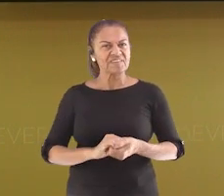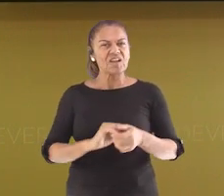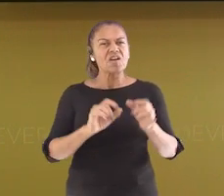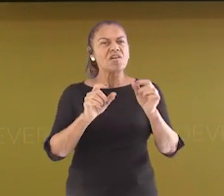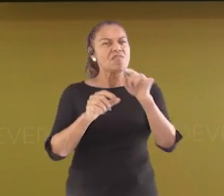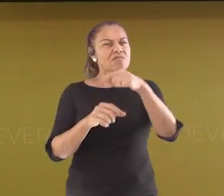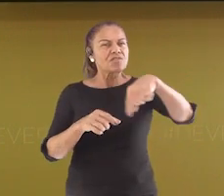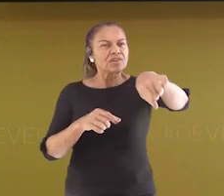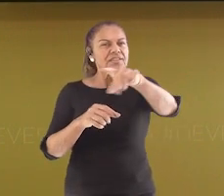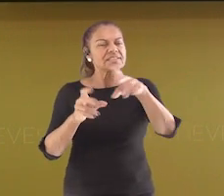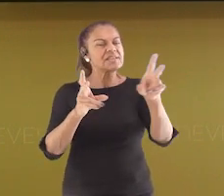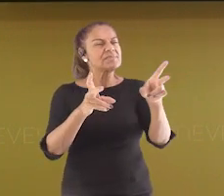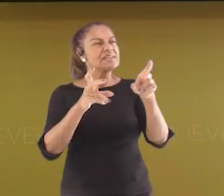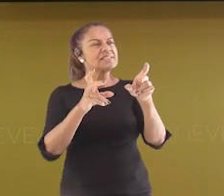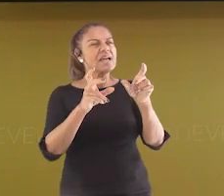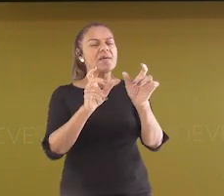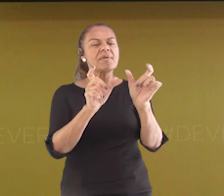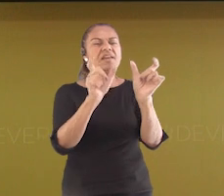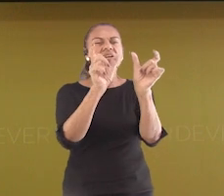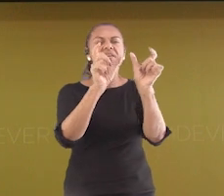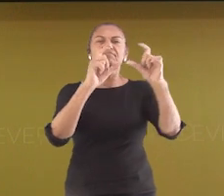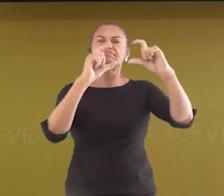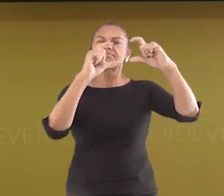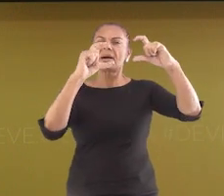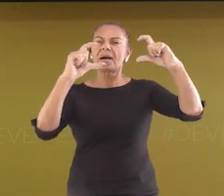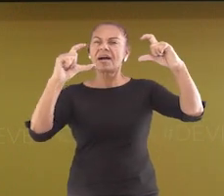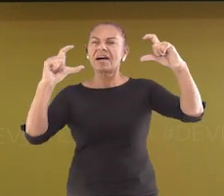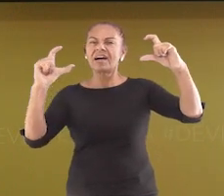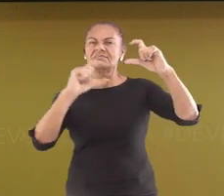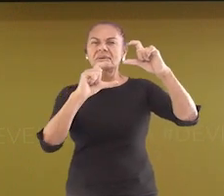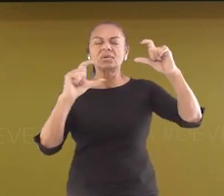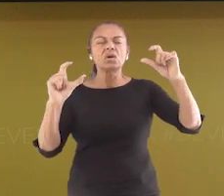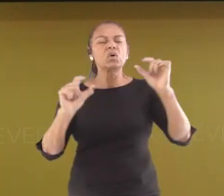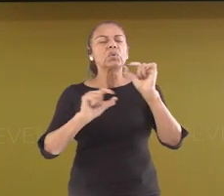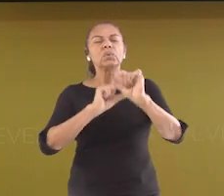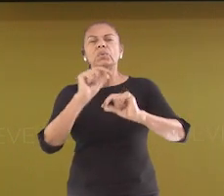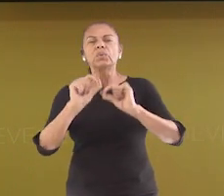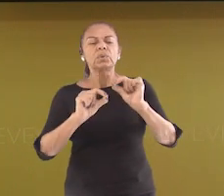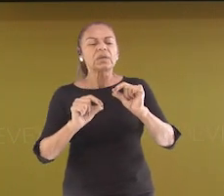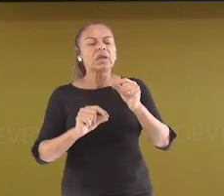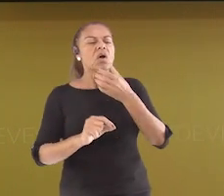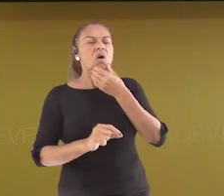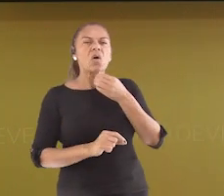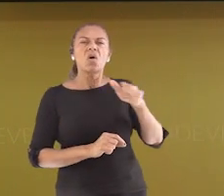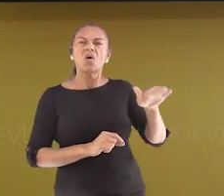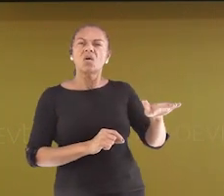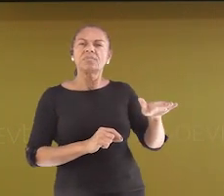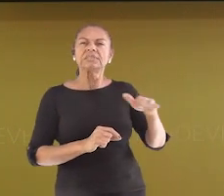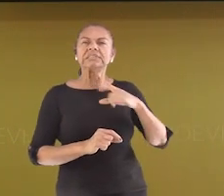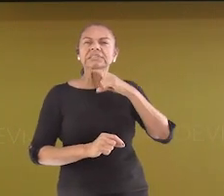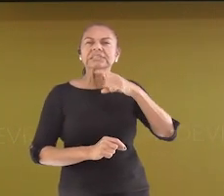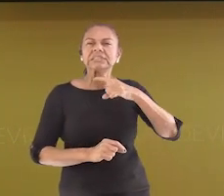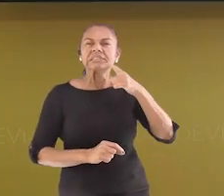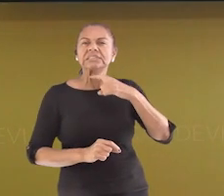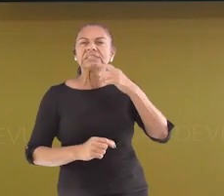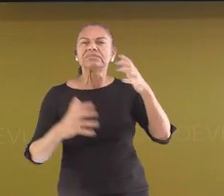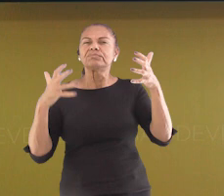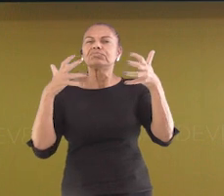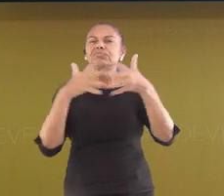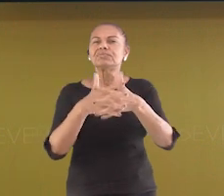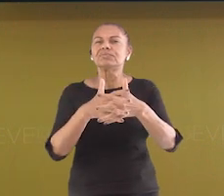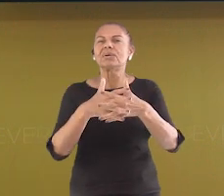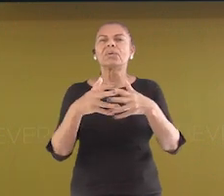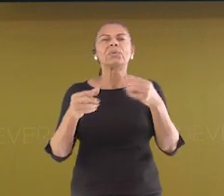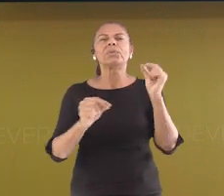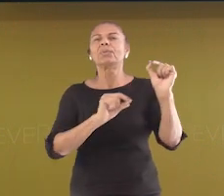um dicionário para descobrir o significado da palavra push. Pensando aqui nessa tirinha, me respondam.